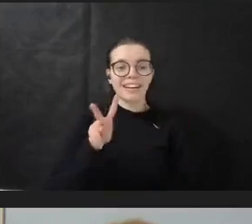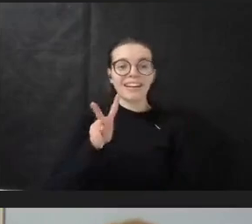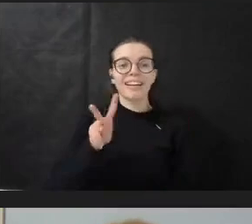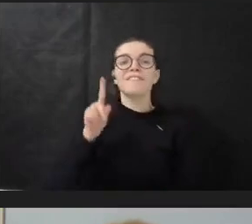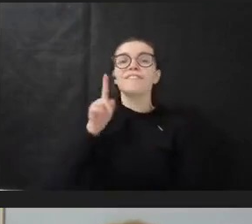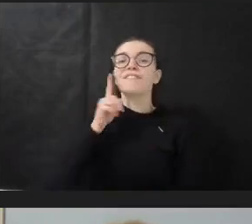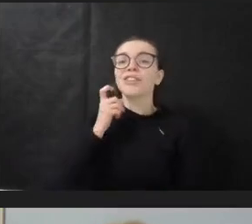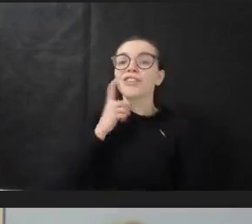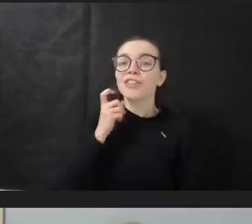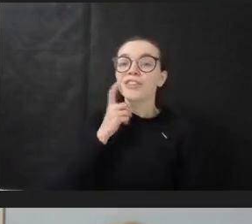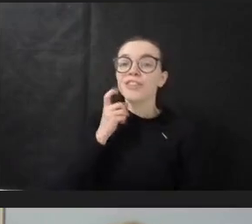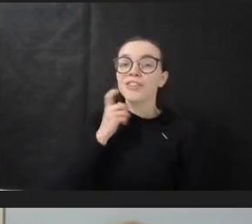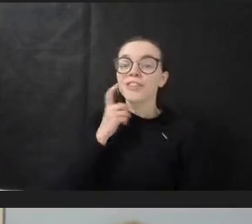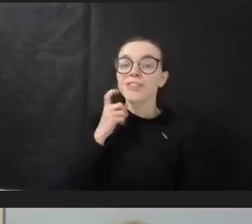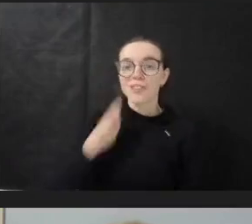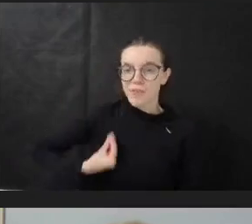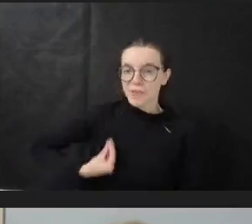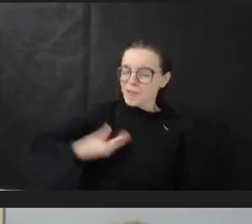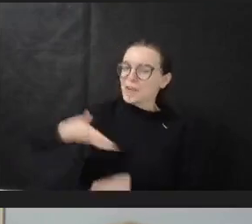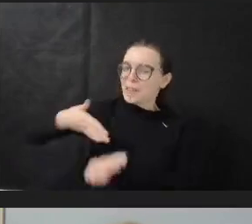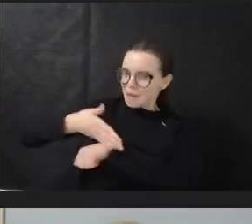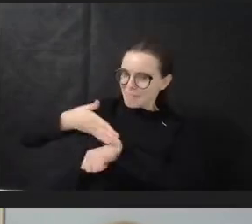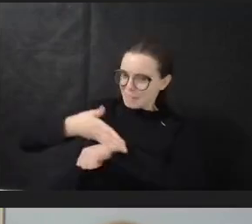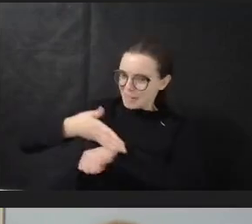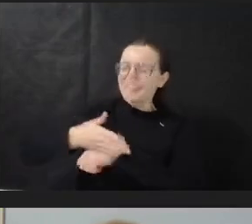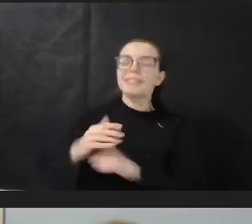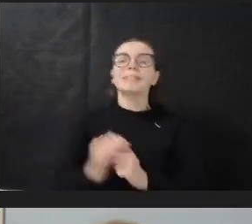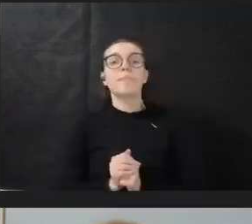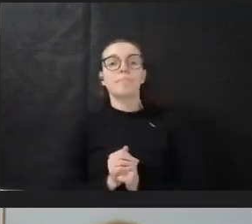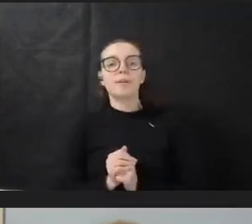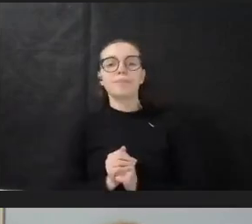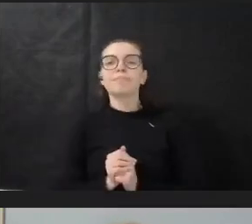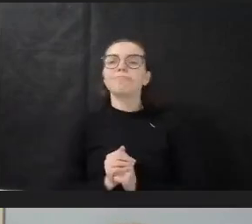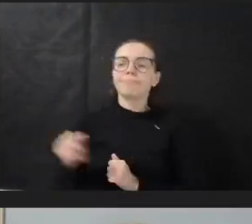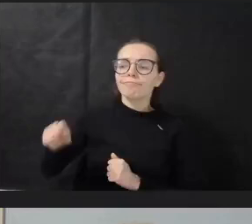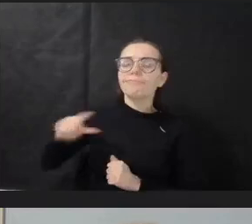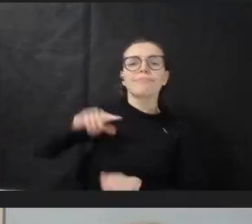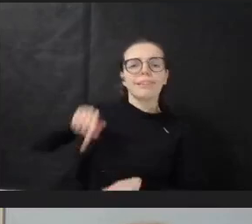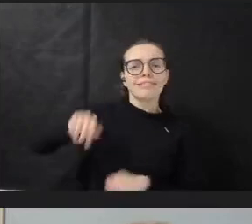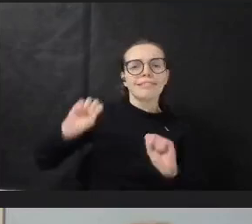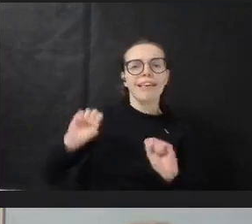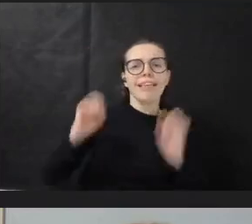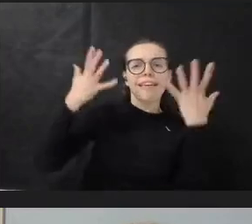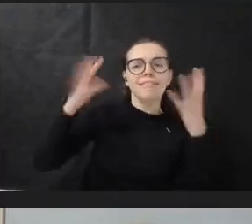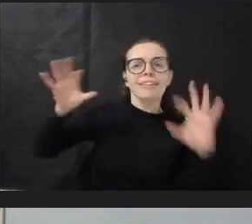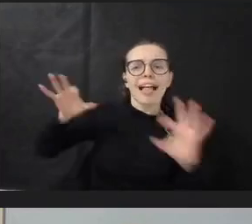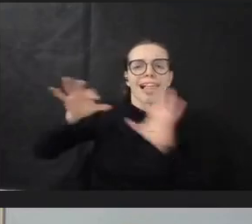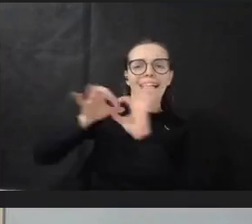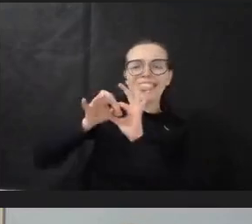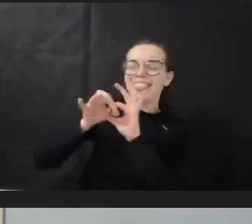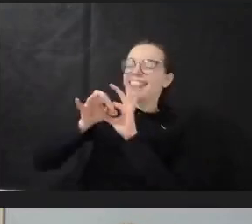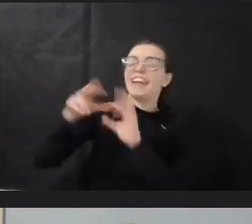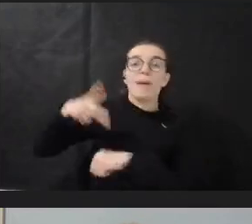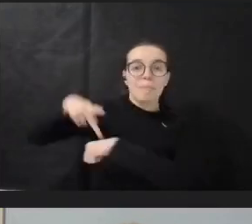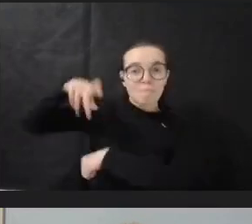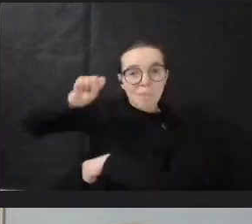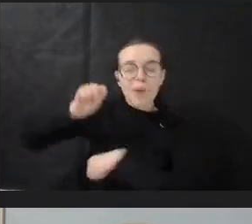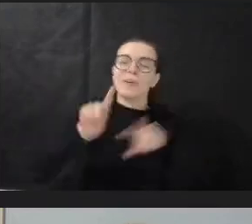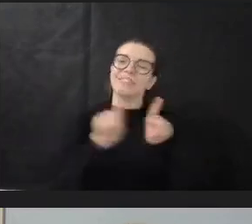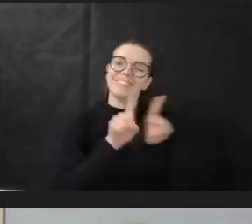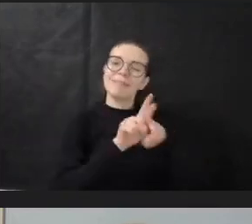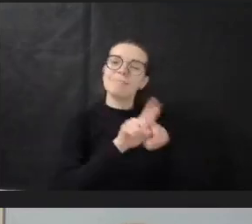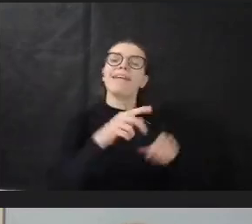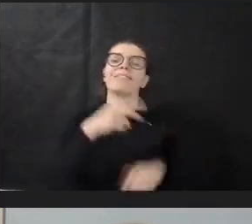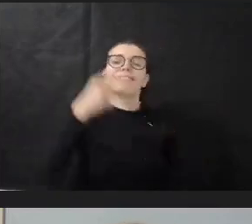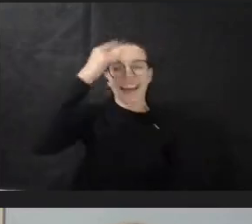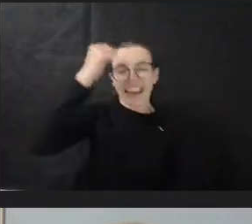unifica a extensão, né? Tanto a graduação, tanto a pós-graduação. Então, hoje a gente tem aqui a Luana interpretando, o